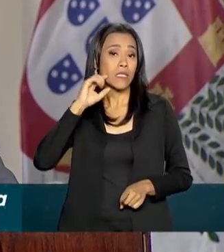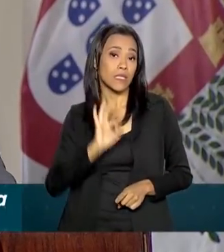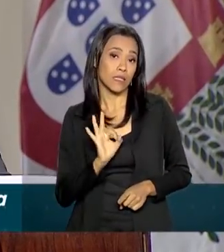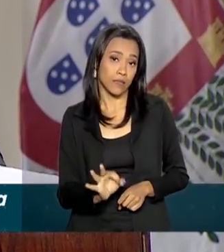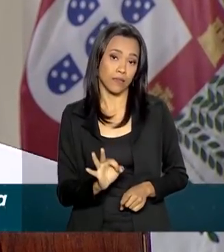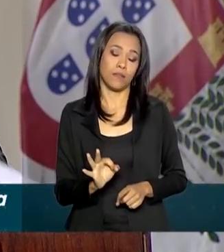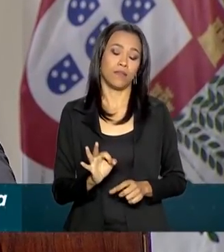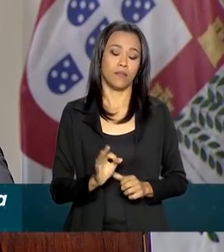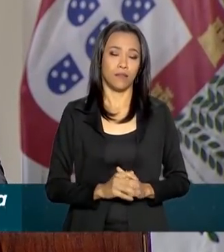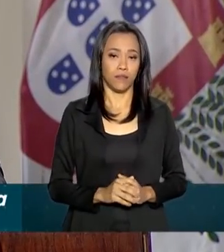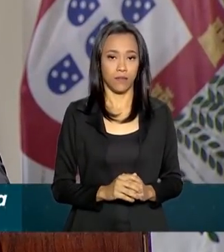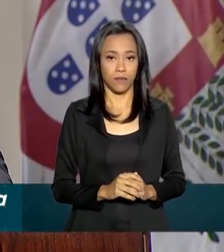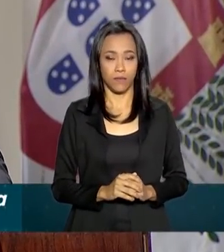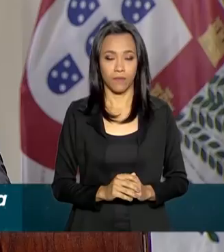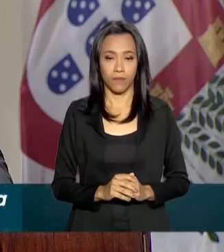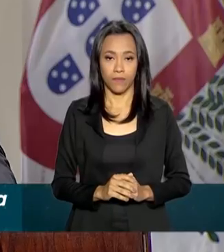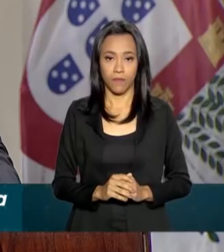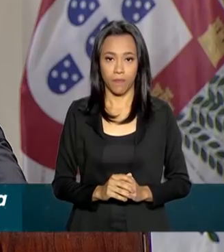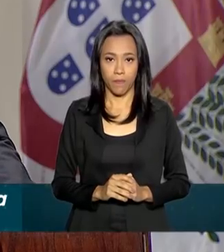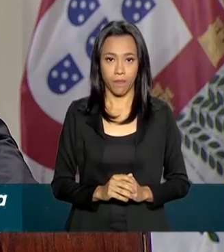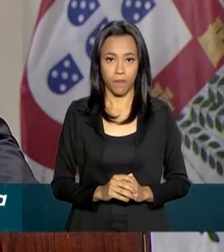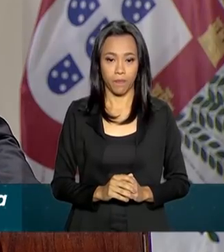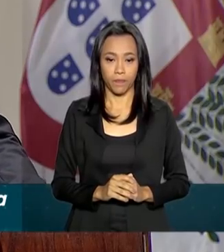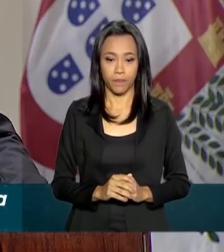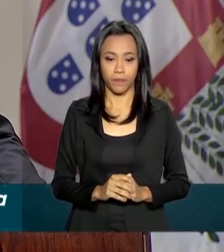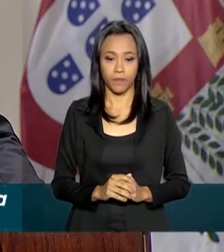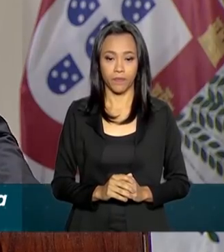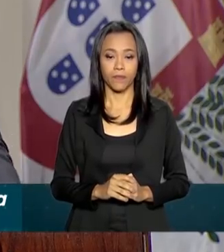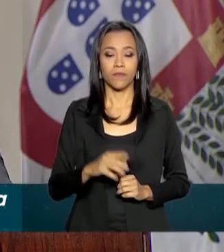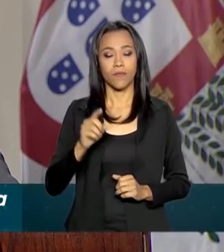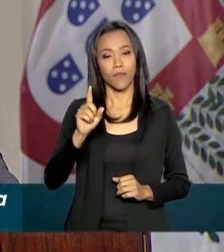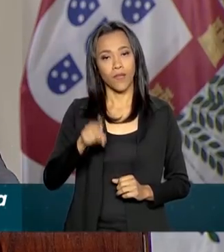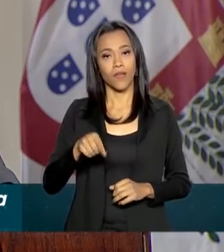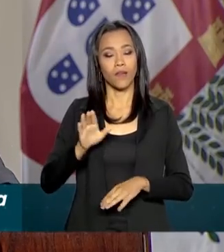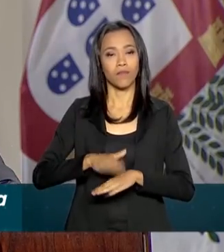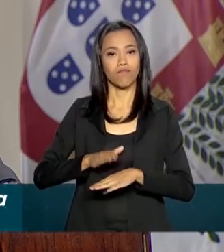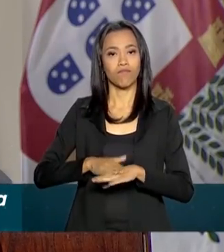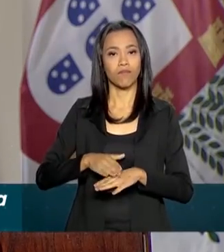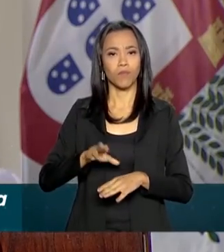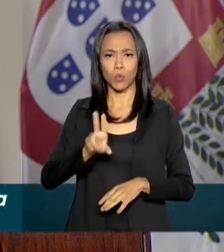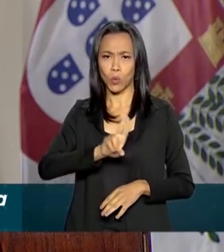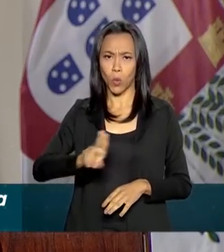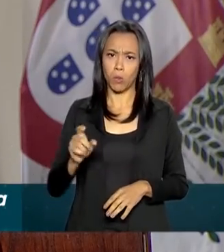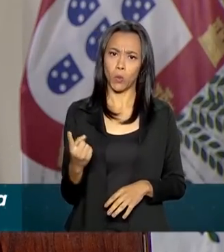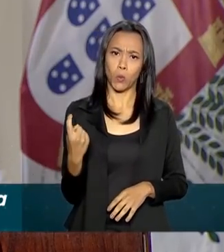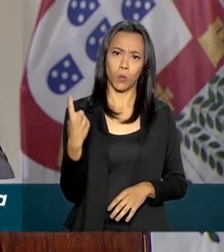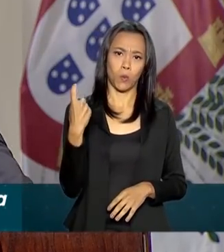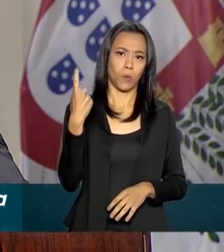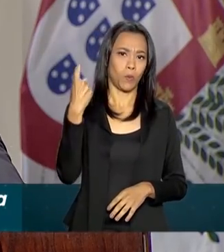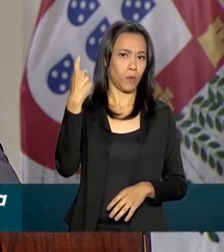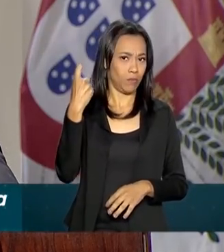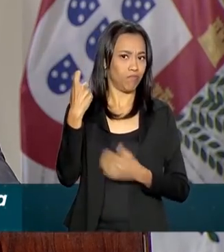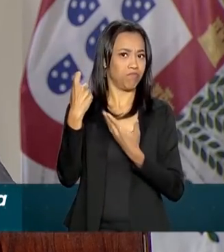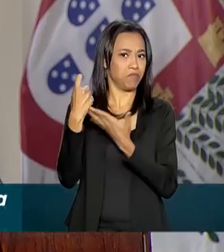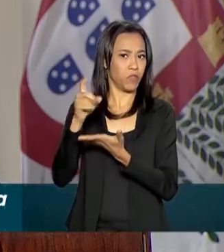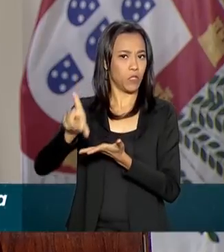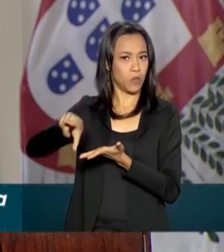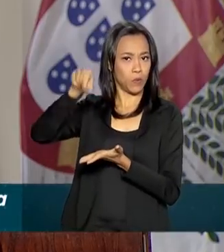inspirado desse nome ímpar da patrona